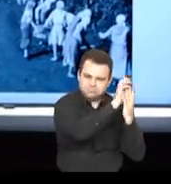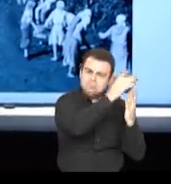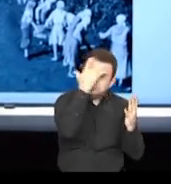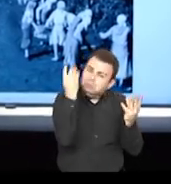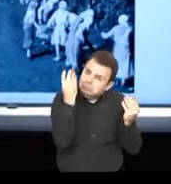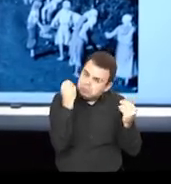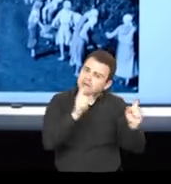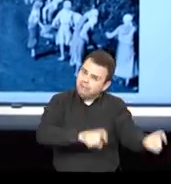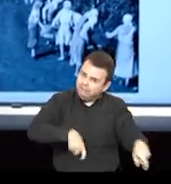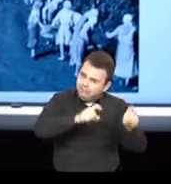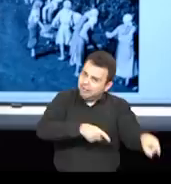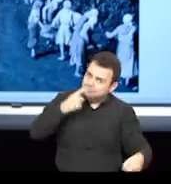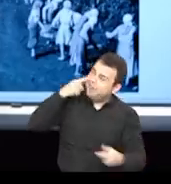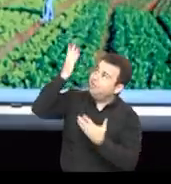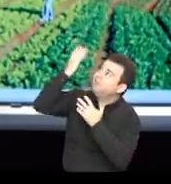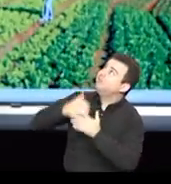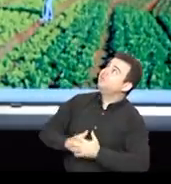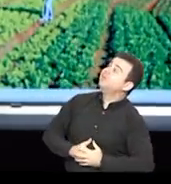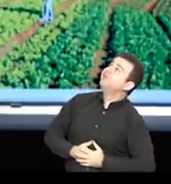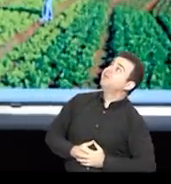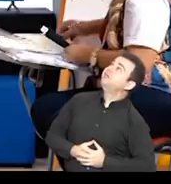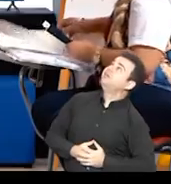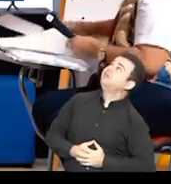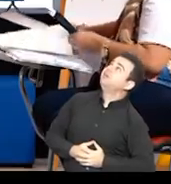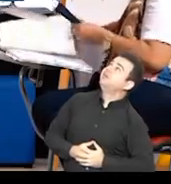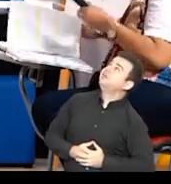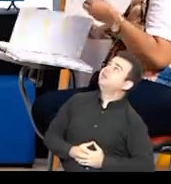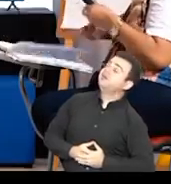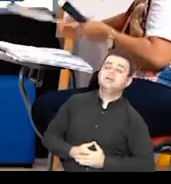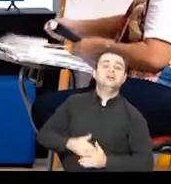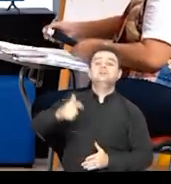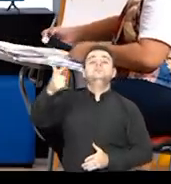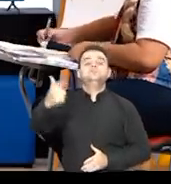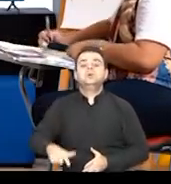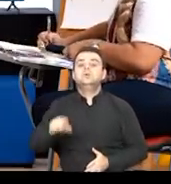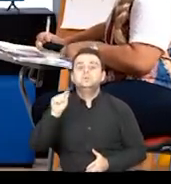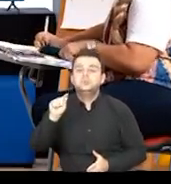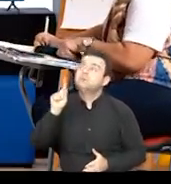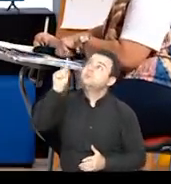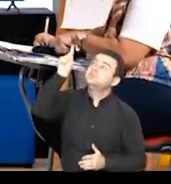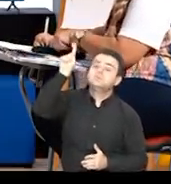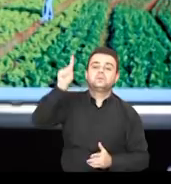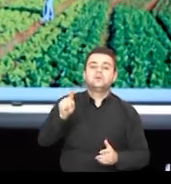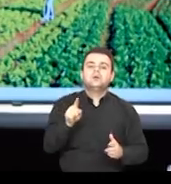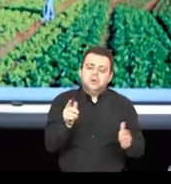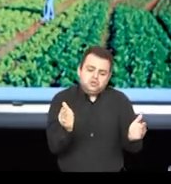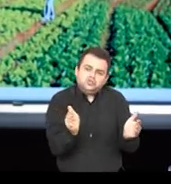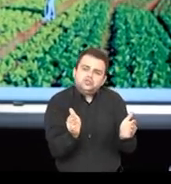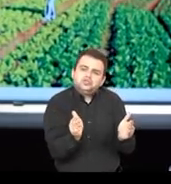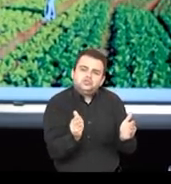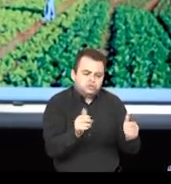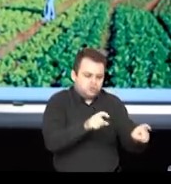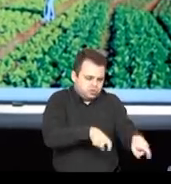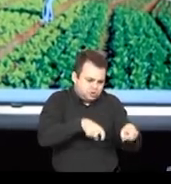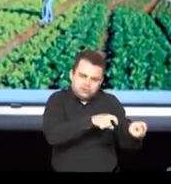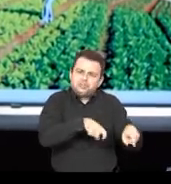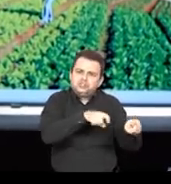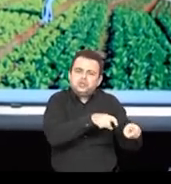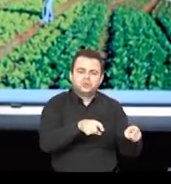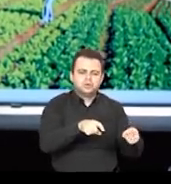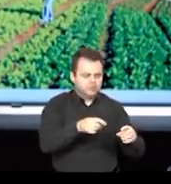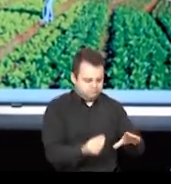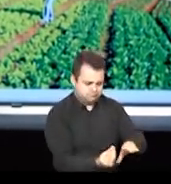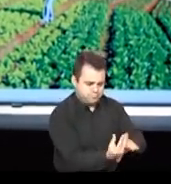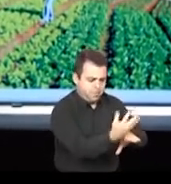estão trabalhando nessa plantação. Temos agora uma pequena propriedade rural. A plantação de hortaliças é feita por